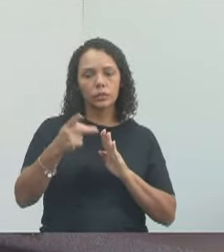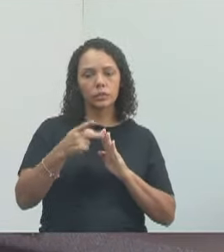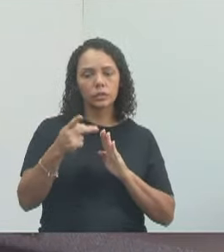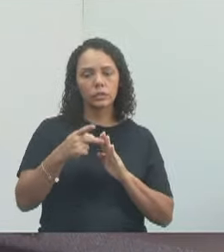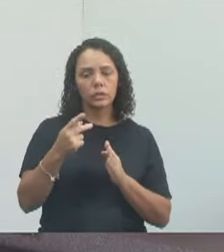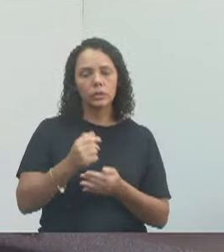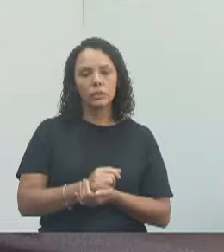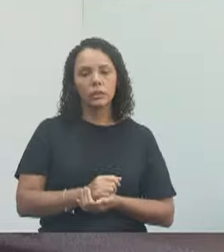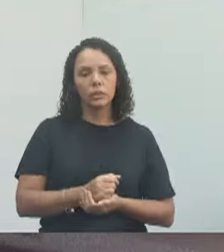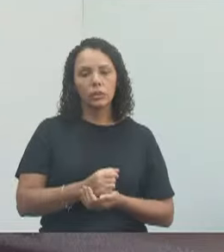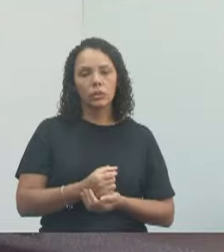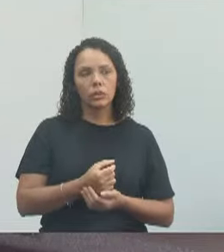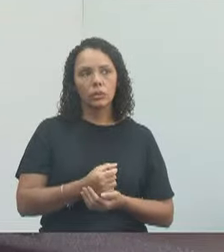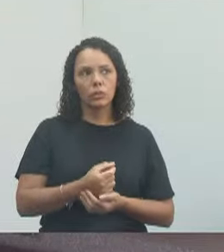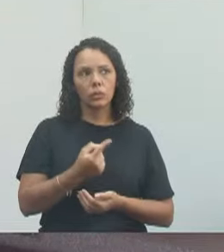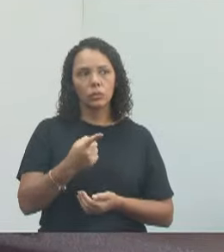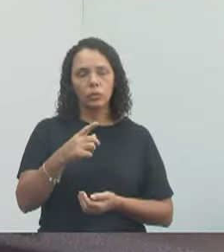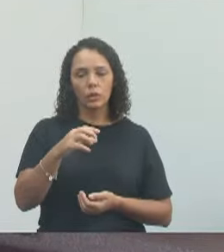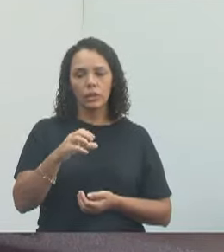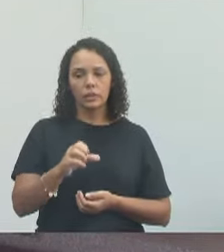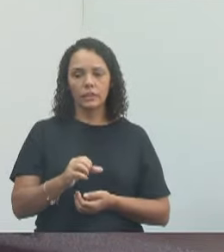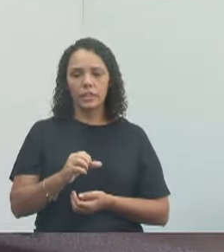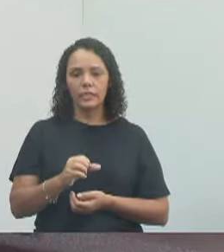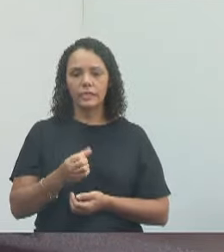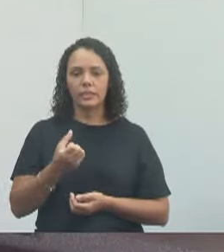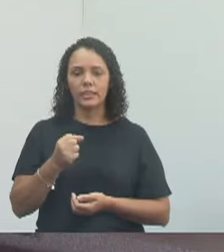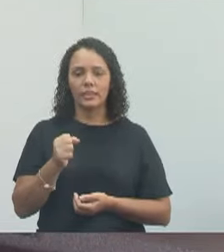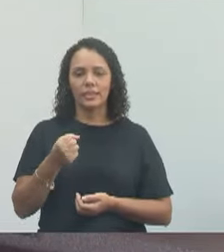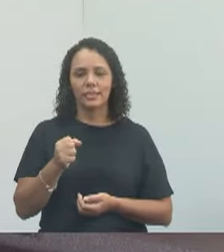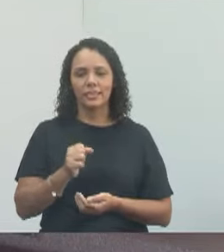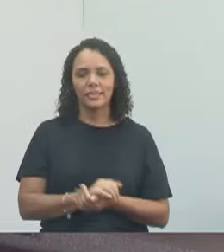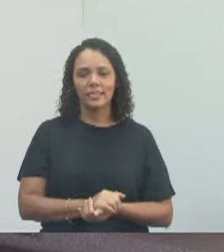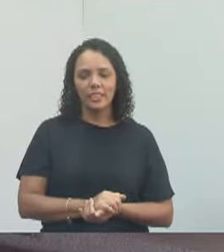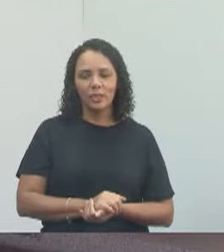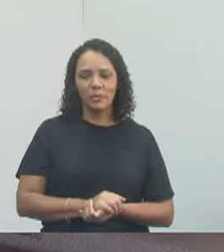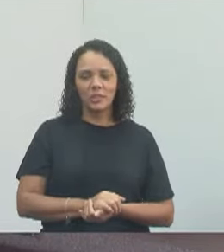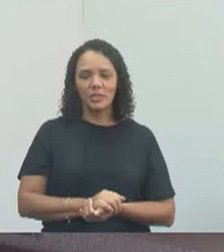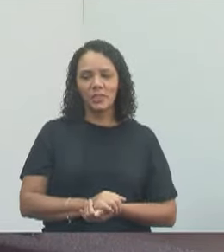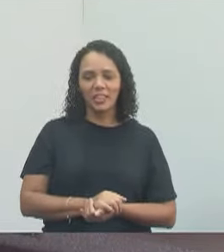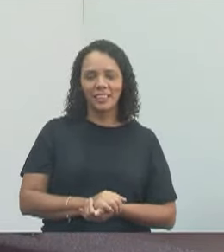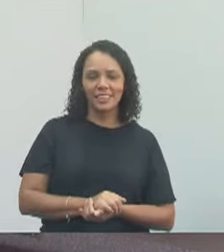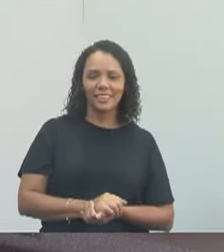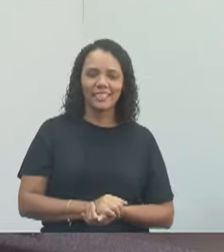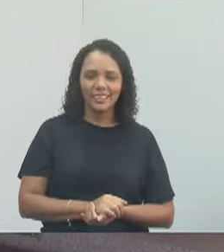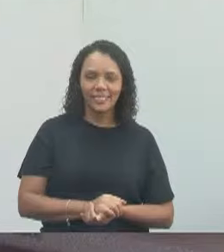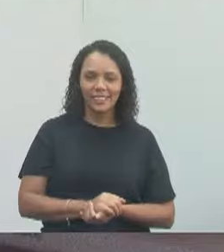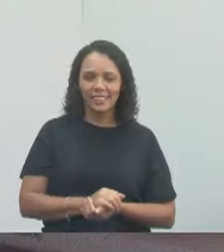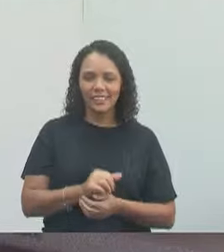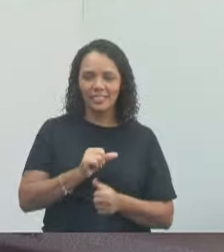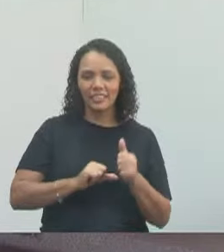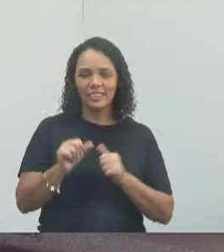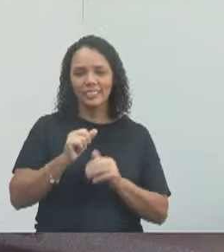22 de setembro de 2022 alterado pela portaria número